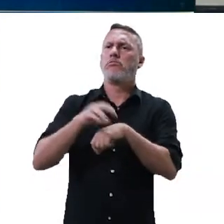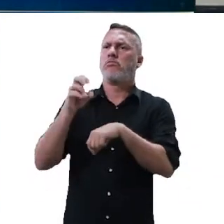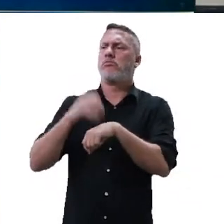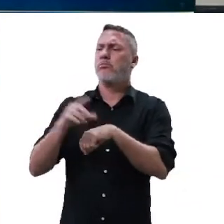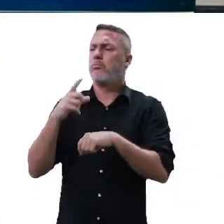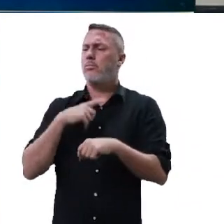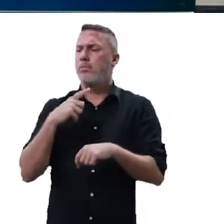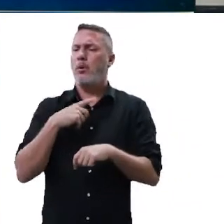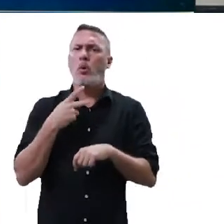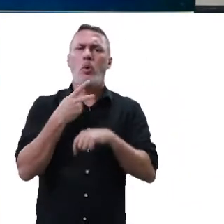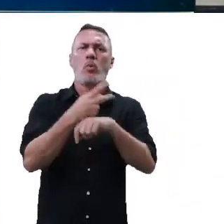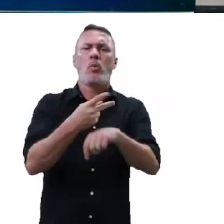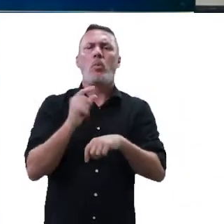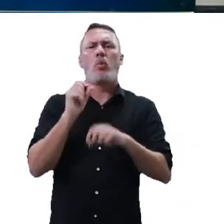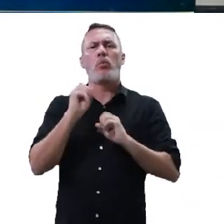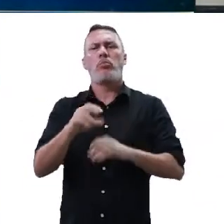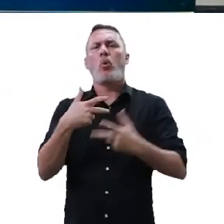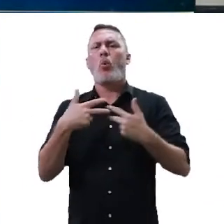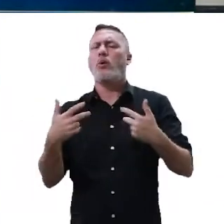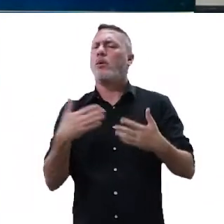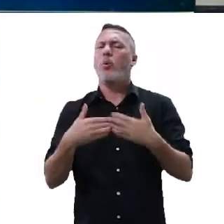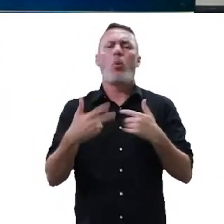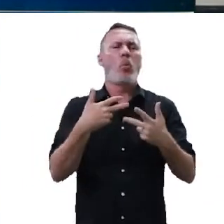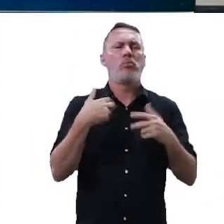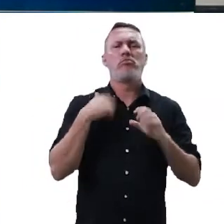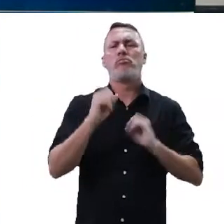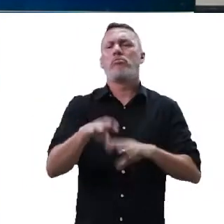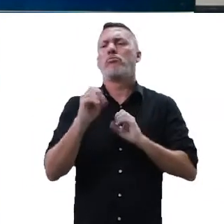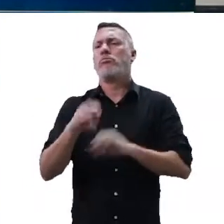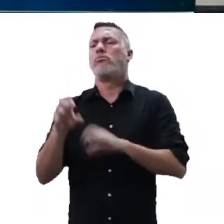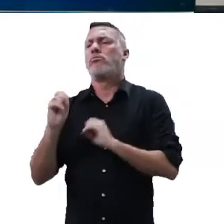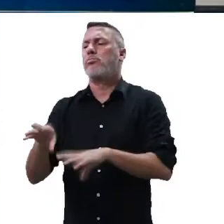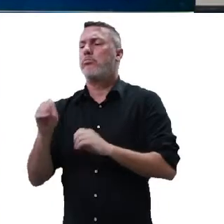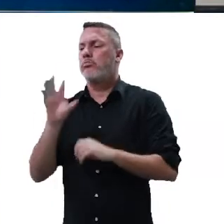Propunham ensinar qualquer coisa aos cidadãos. Então, eles